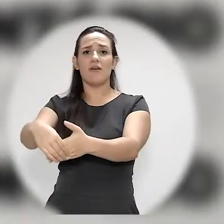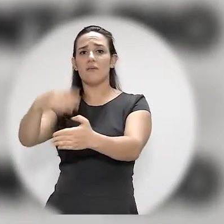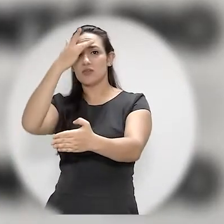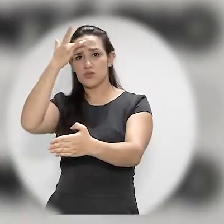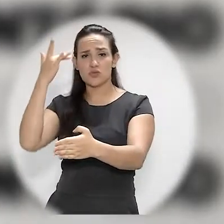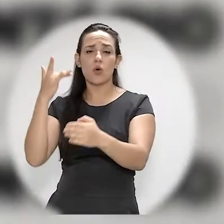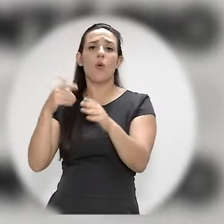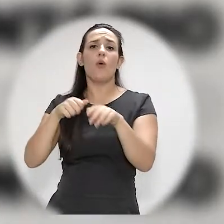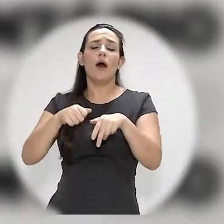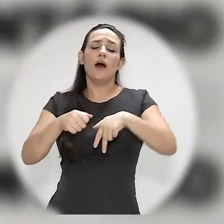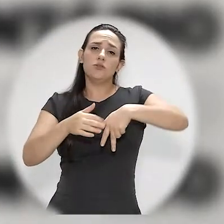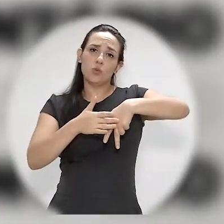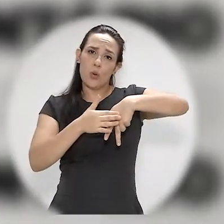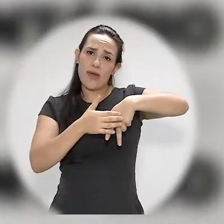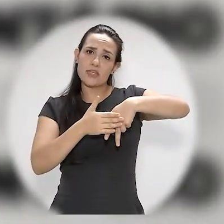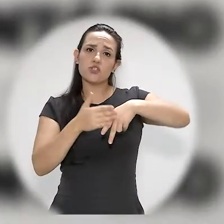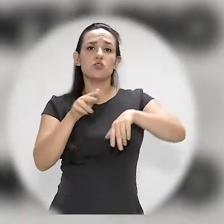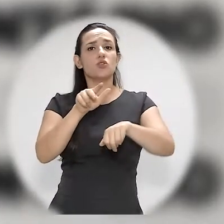com Covid.